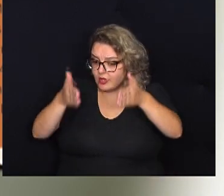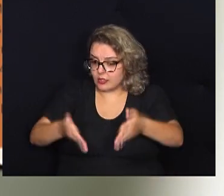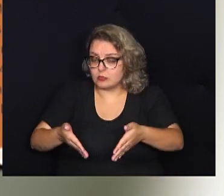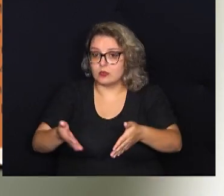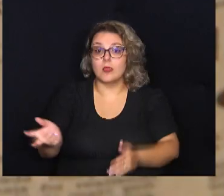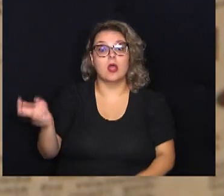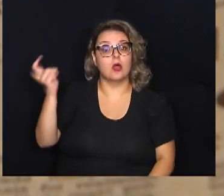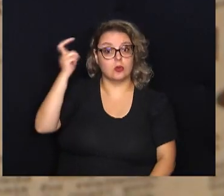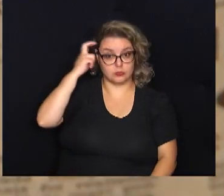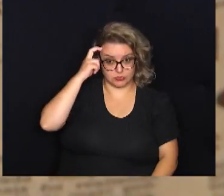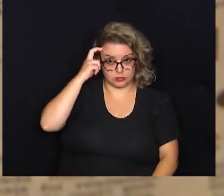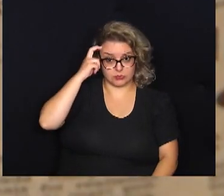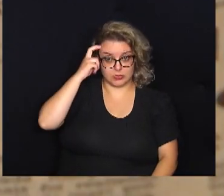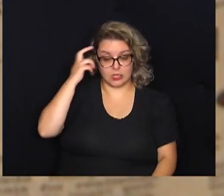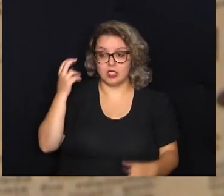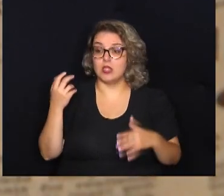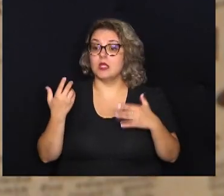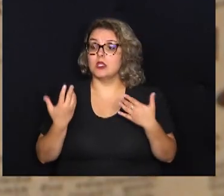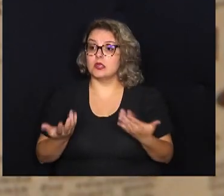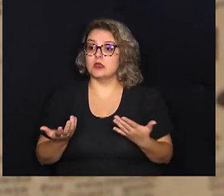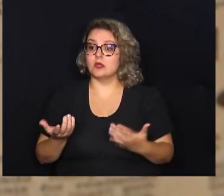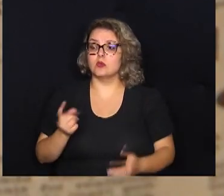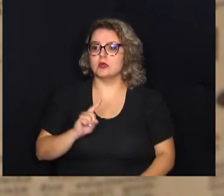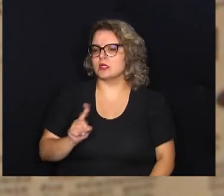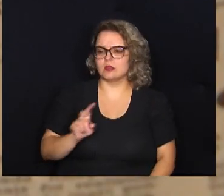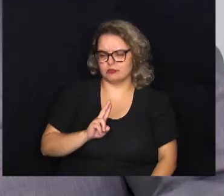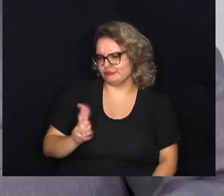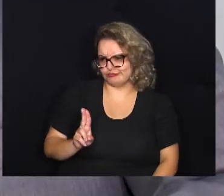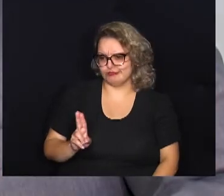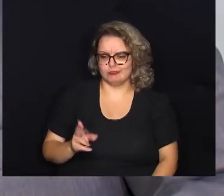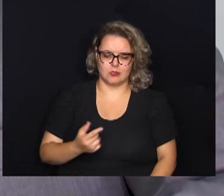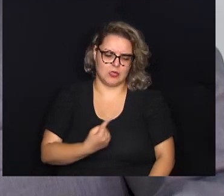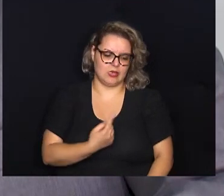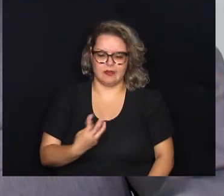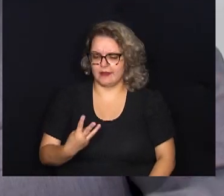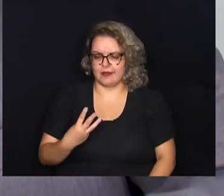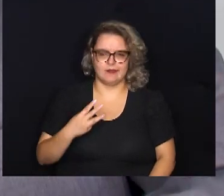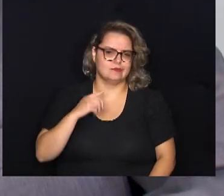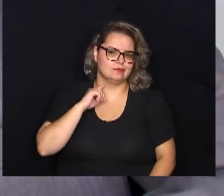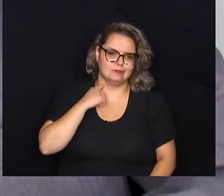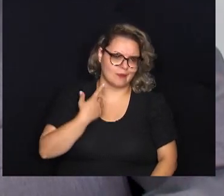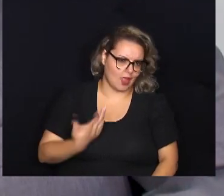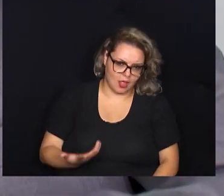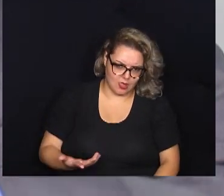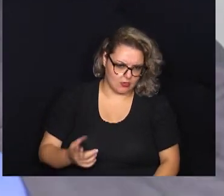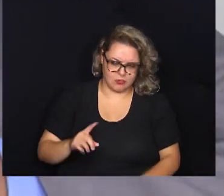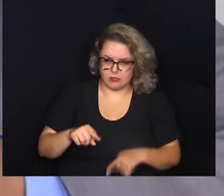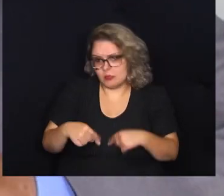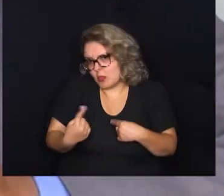cultura. Então, que não se chamasse 13 de maio ou qualquer coisa relativo,